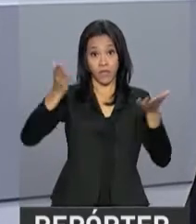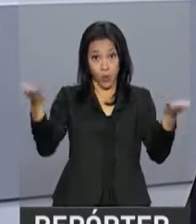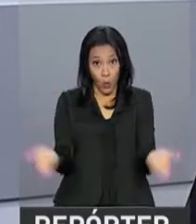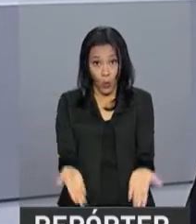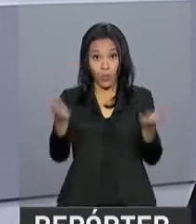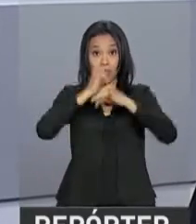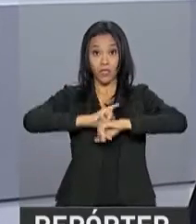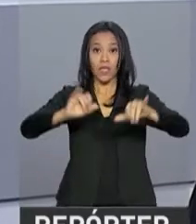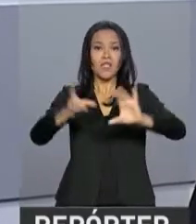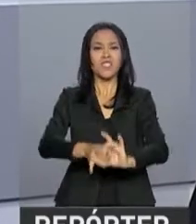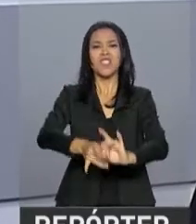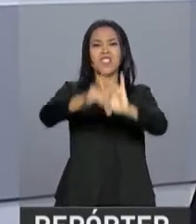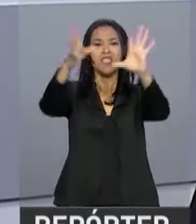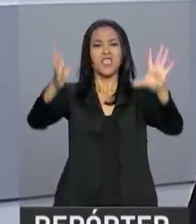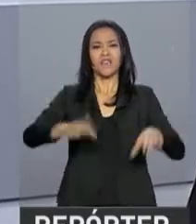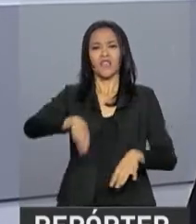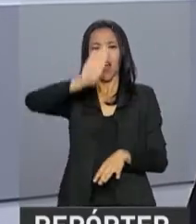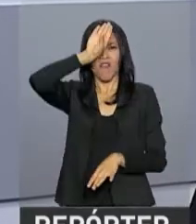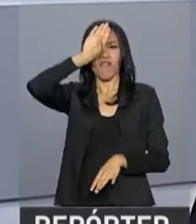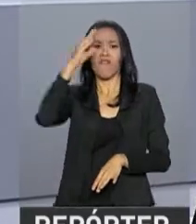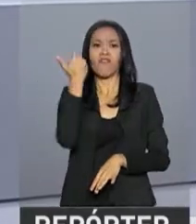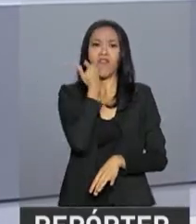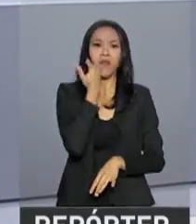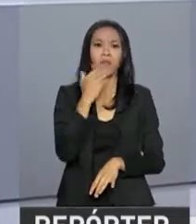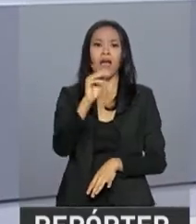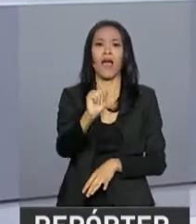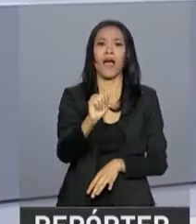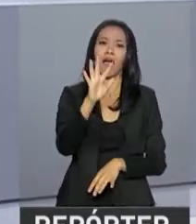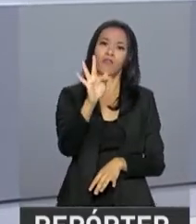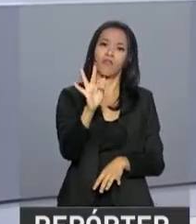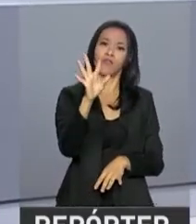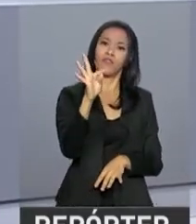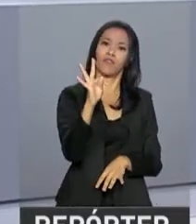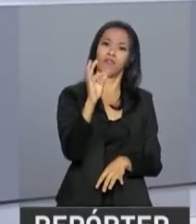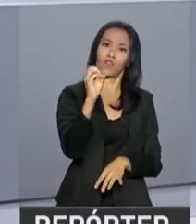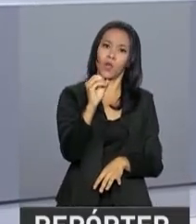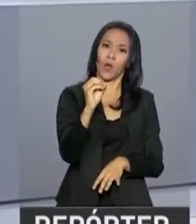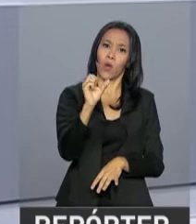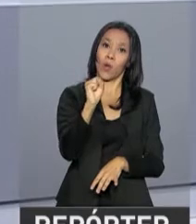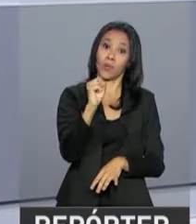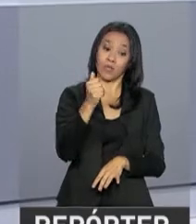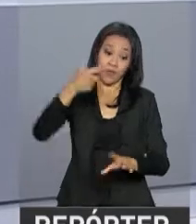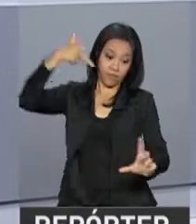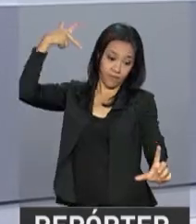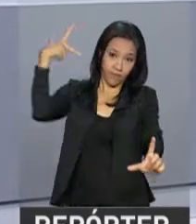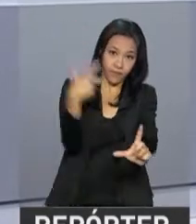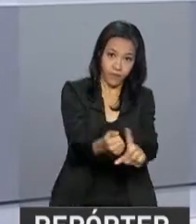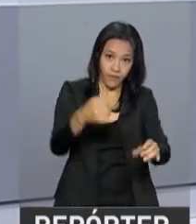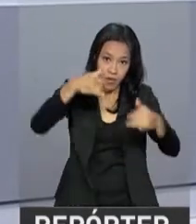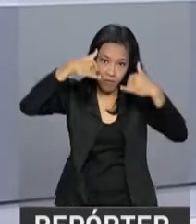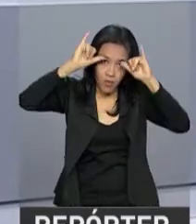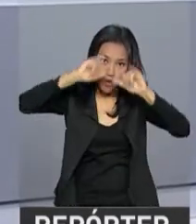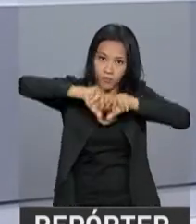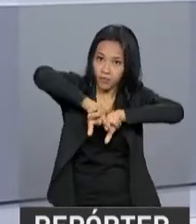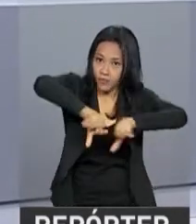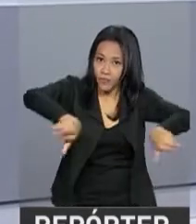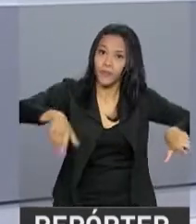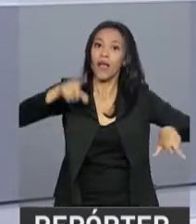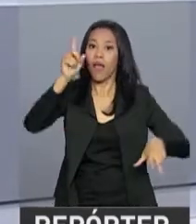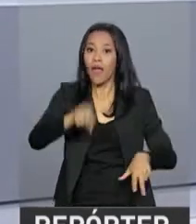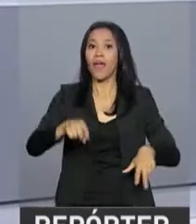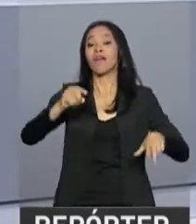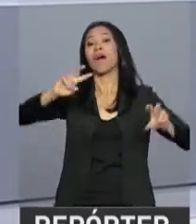hoje país livre da febre aftosa com vacinação o anúncio será em paris na frança da organização mundial de saúde